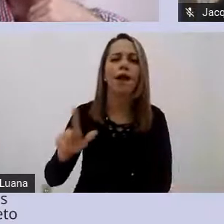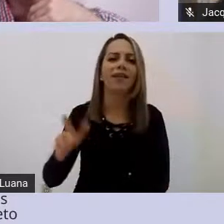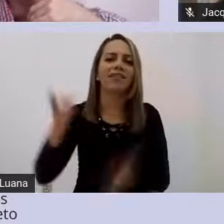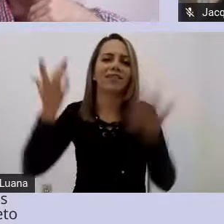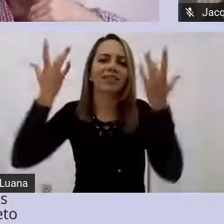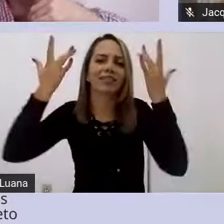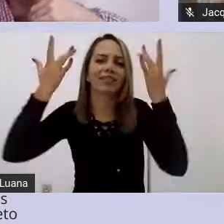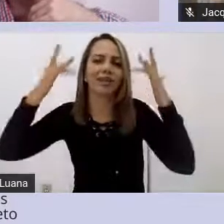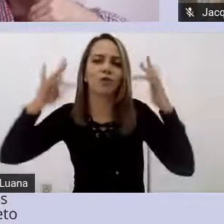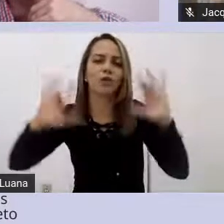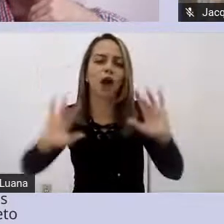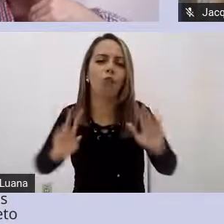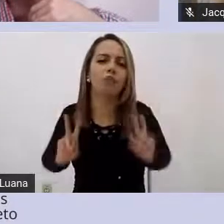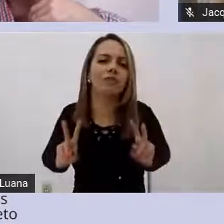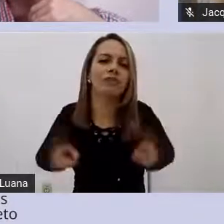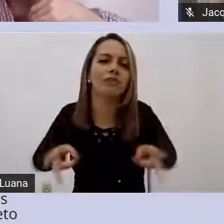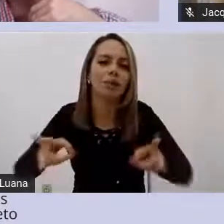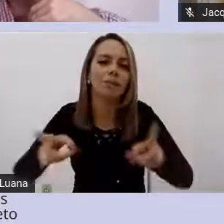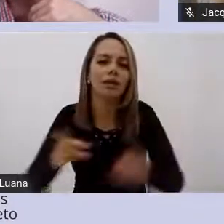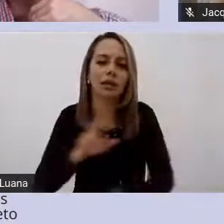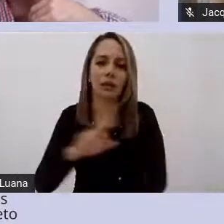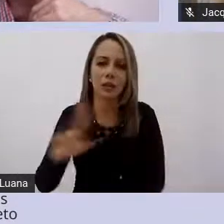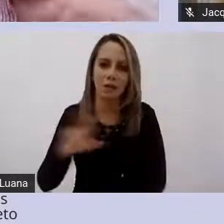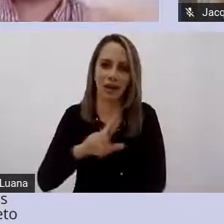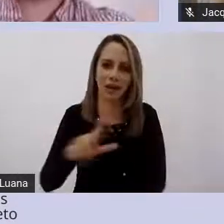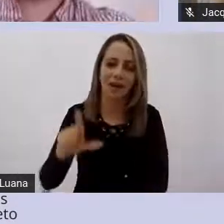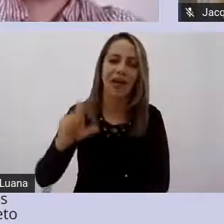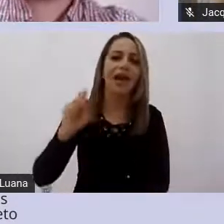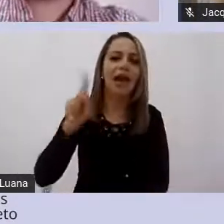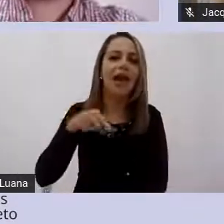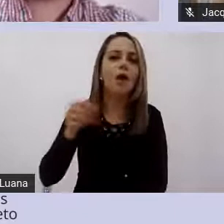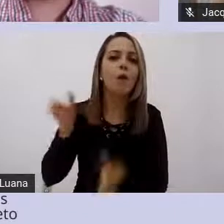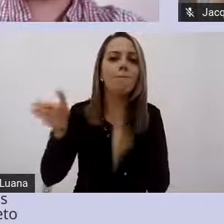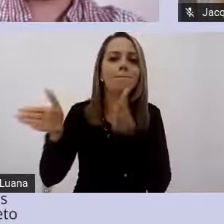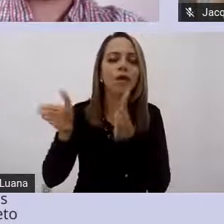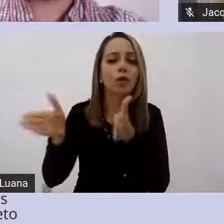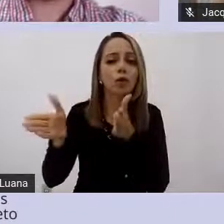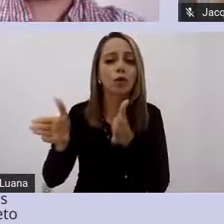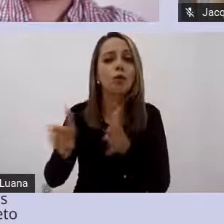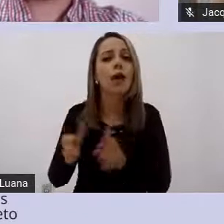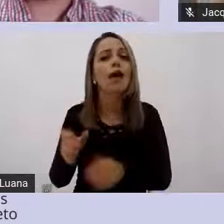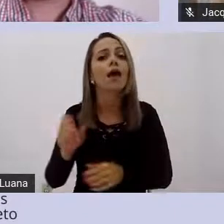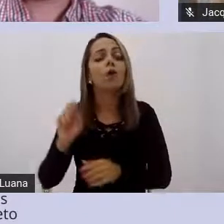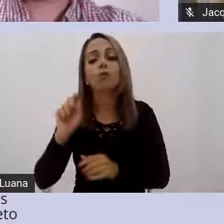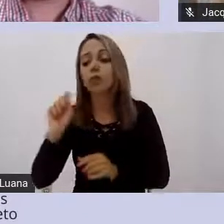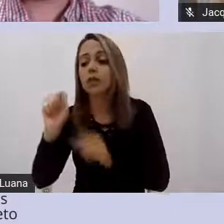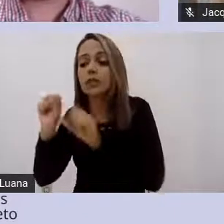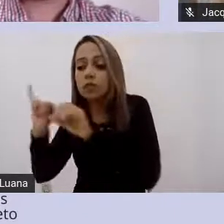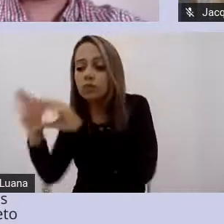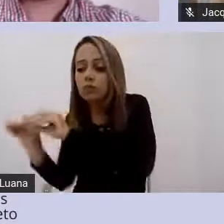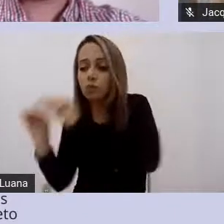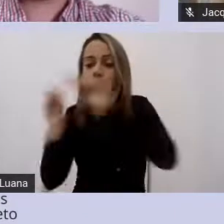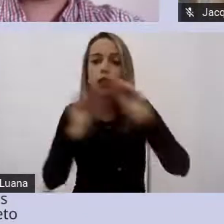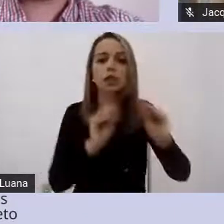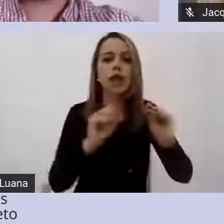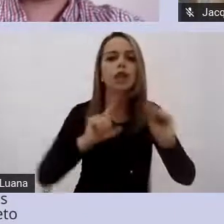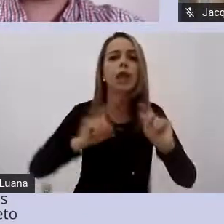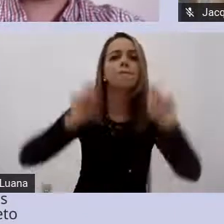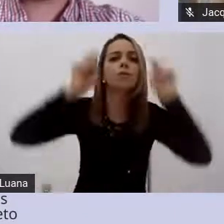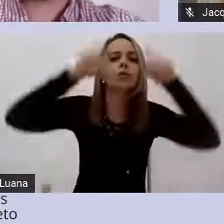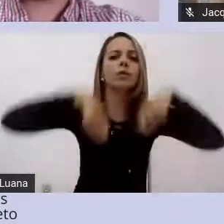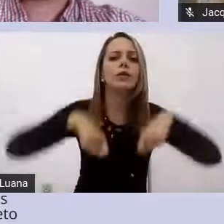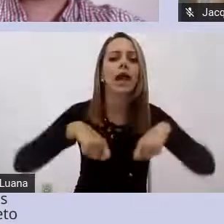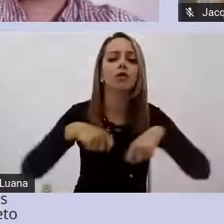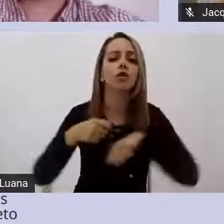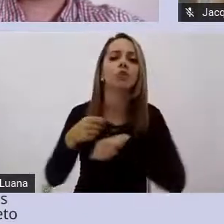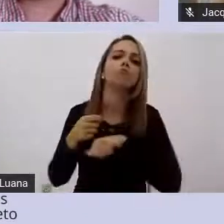de um povo. A gente o tempo inteiro lida com isso, com essas possibilidades de mudança. E isso aparece o tempo